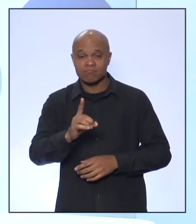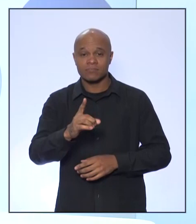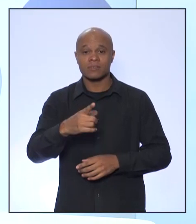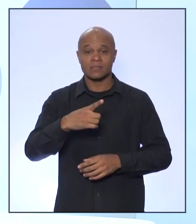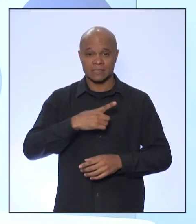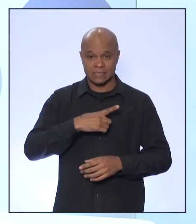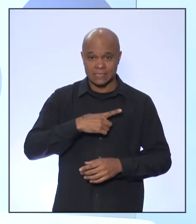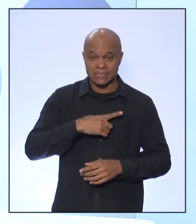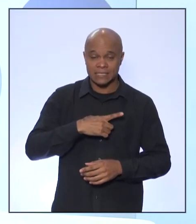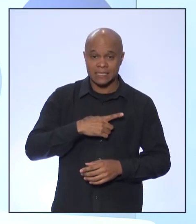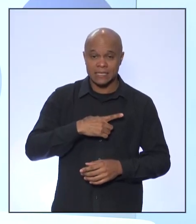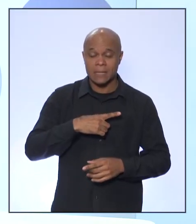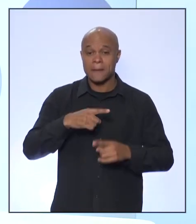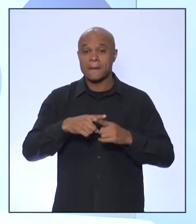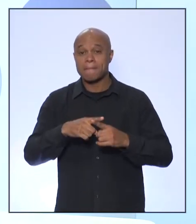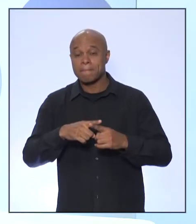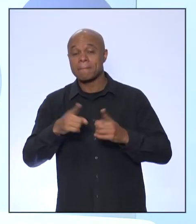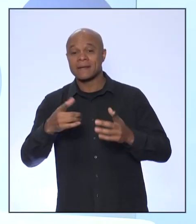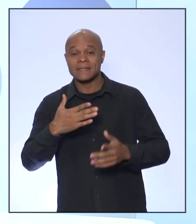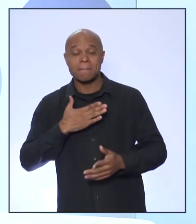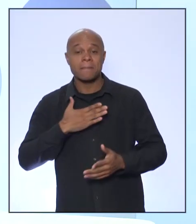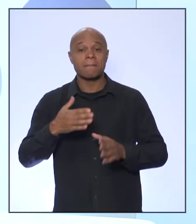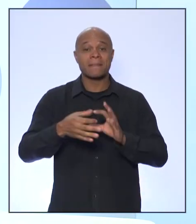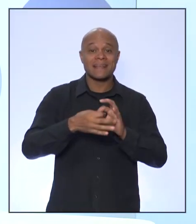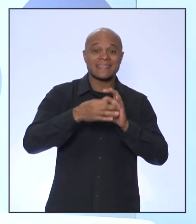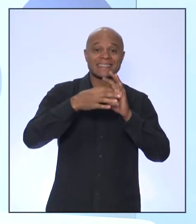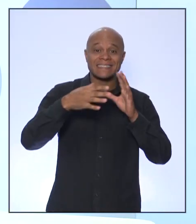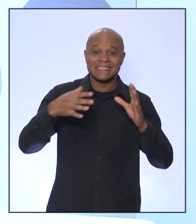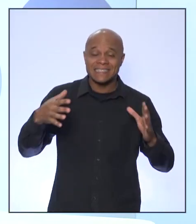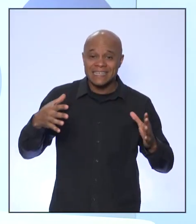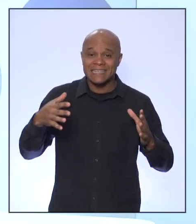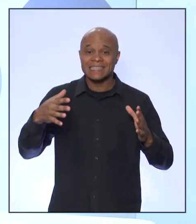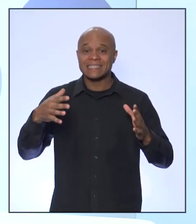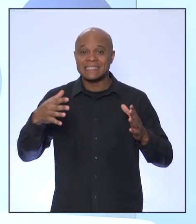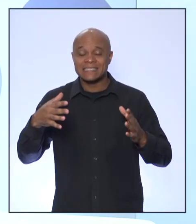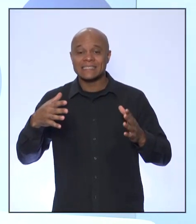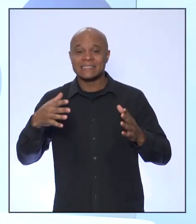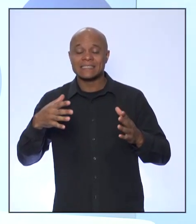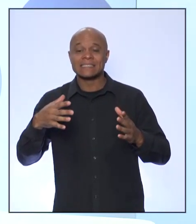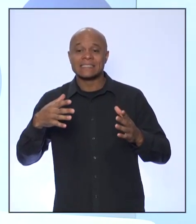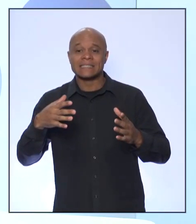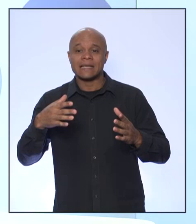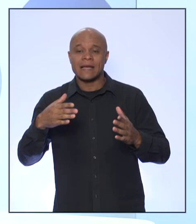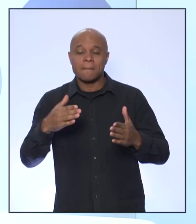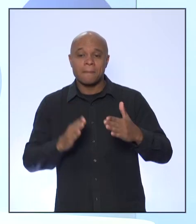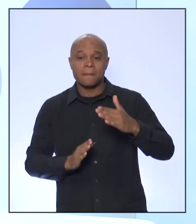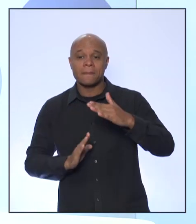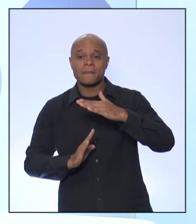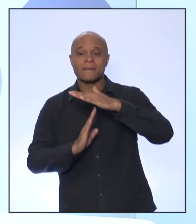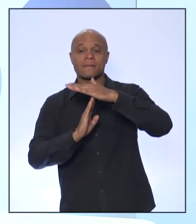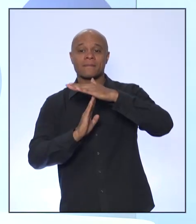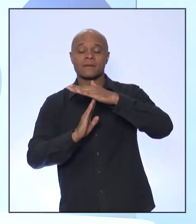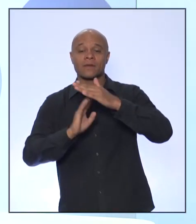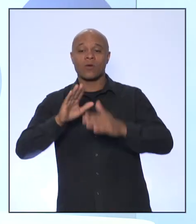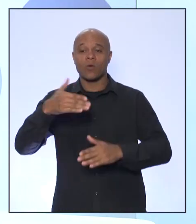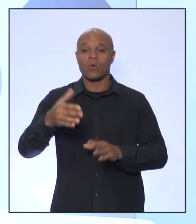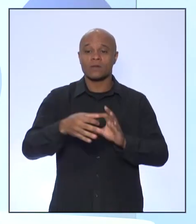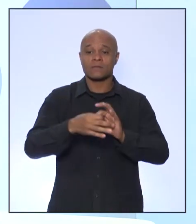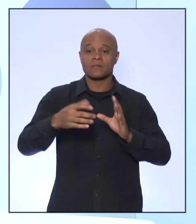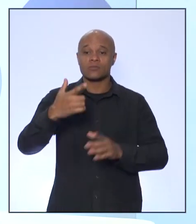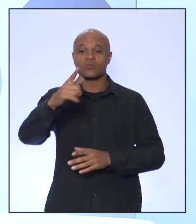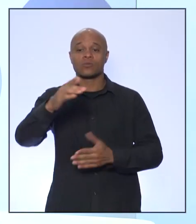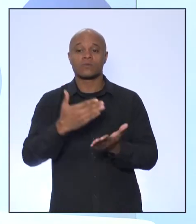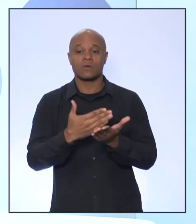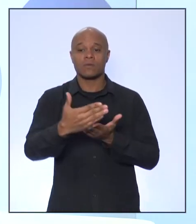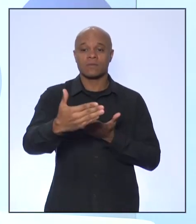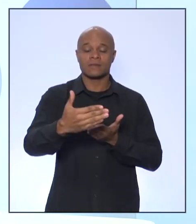cidadã. Só que a minha liberdade, ela termina quando começam os direitos do meu próximo, do meu colega, do cidadão